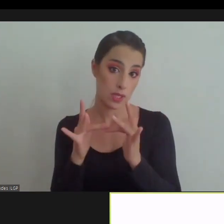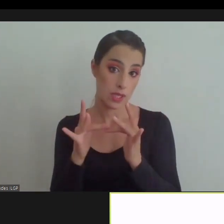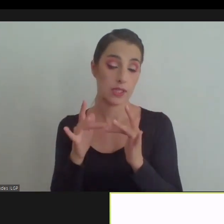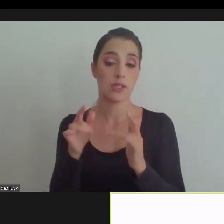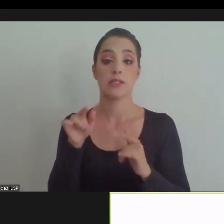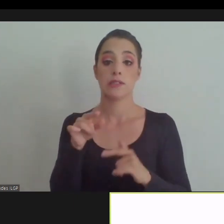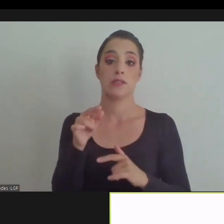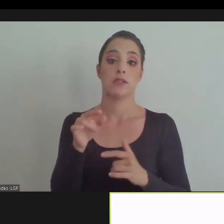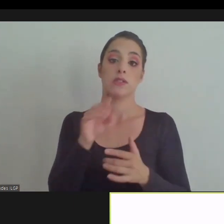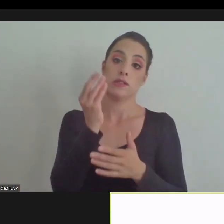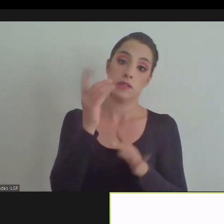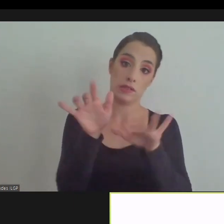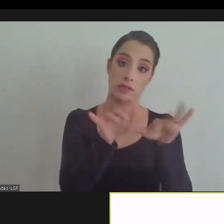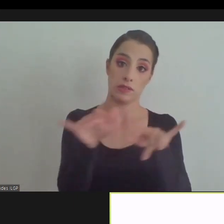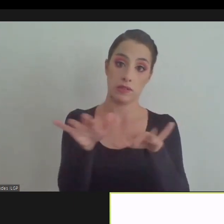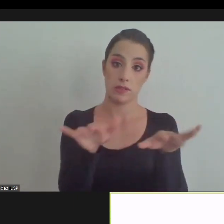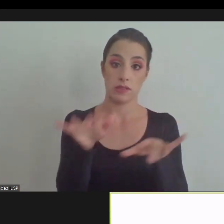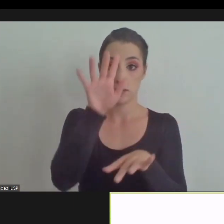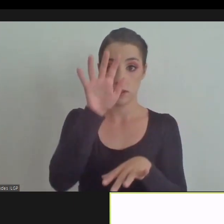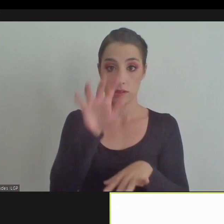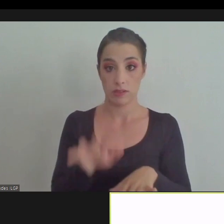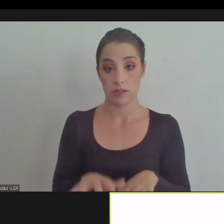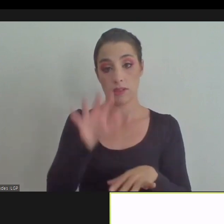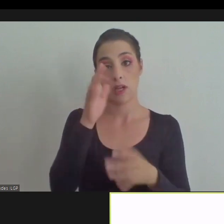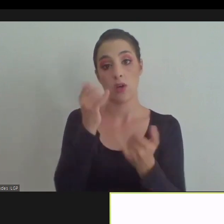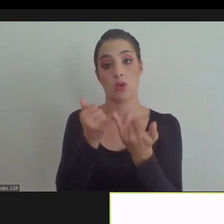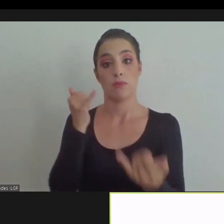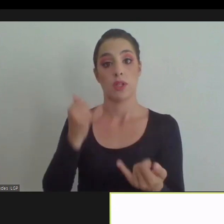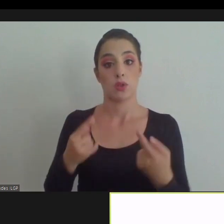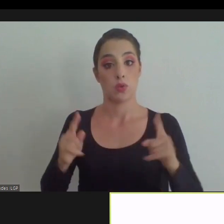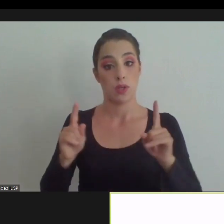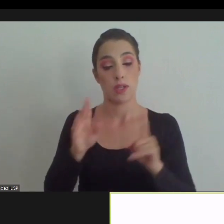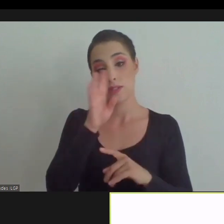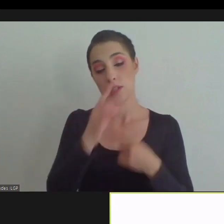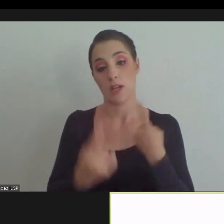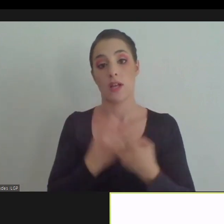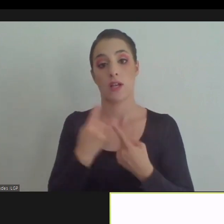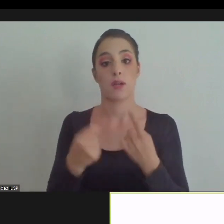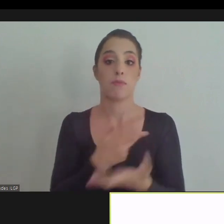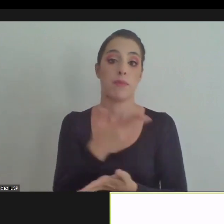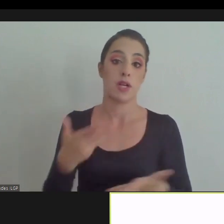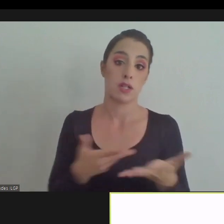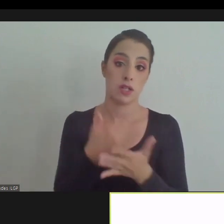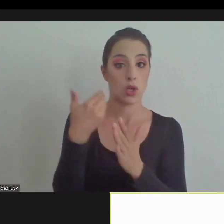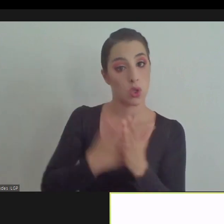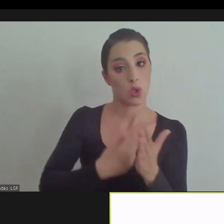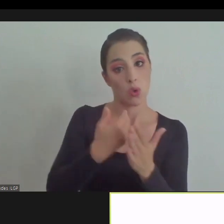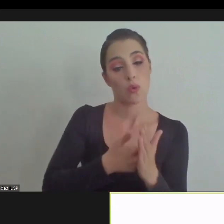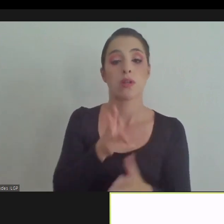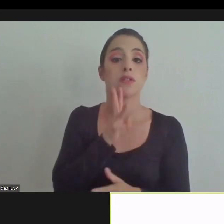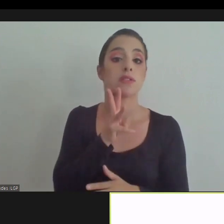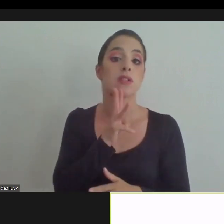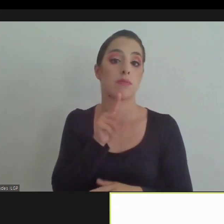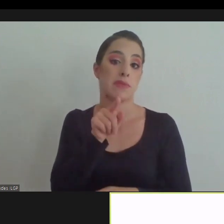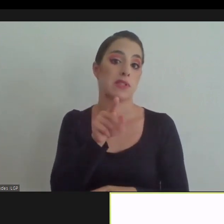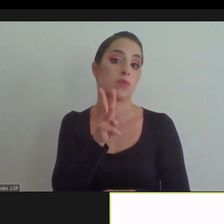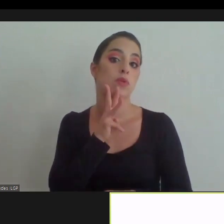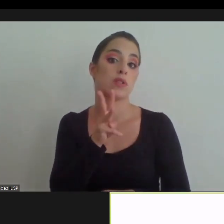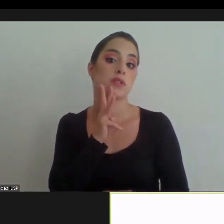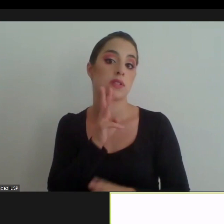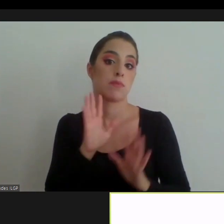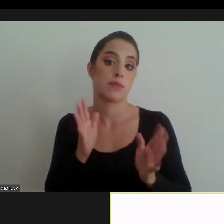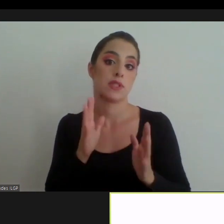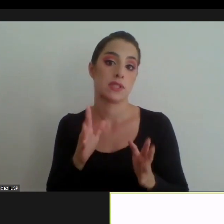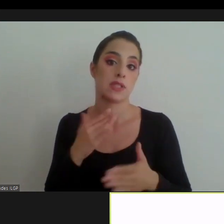virtual não é tão automático. Se alguém partilha um documento por WhatsApp, o WhatsApp é um aplicativo que a qualquer momento precisa de